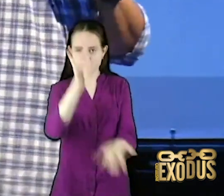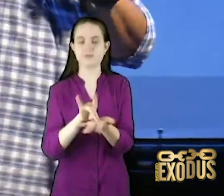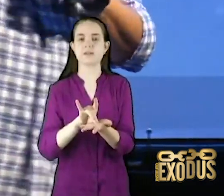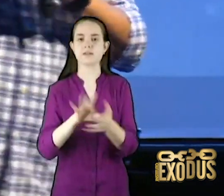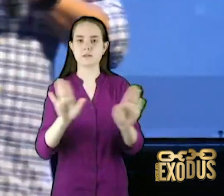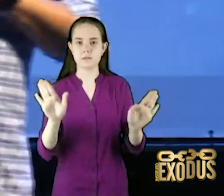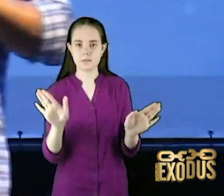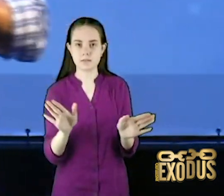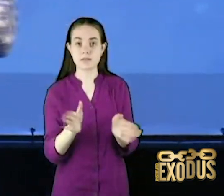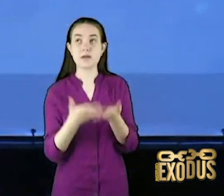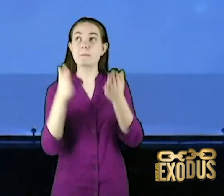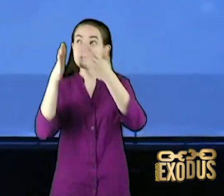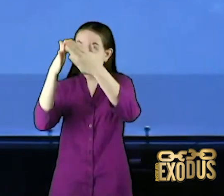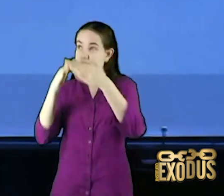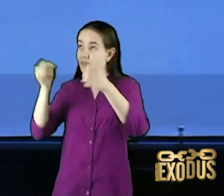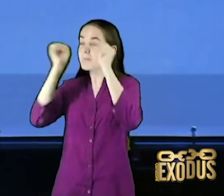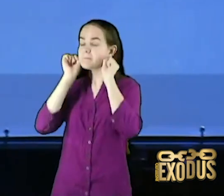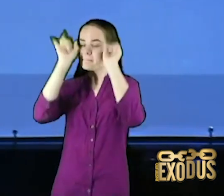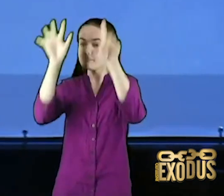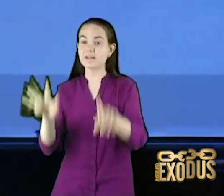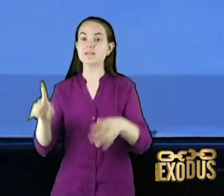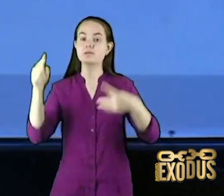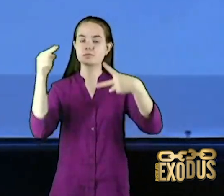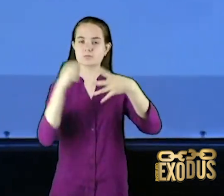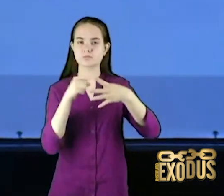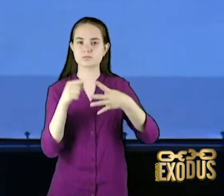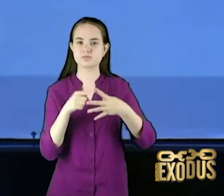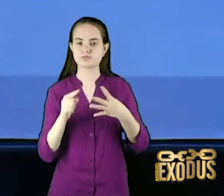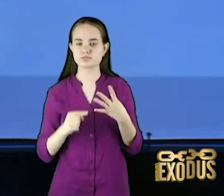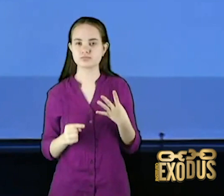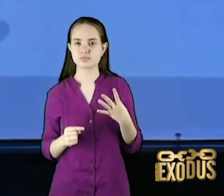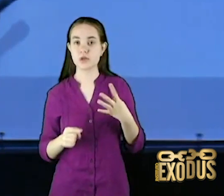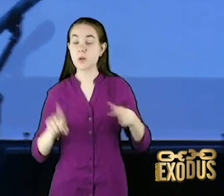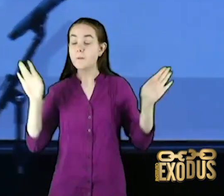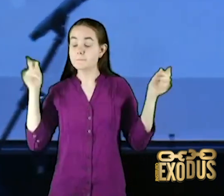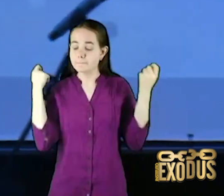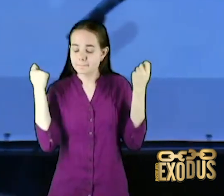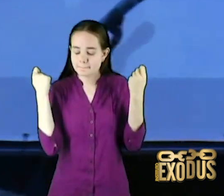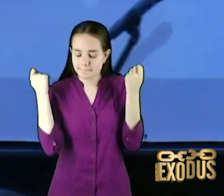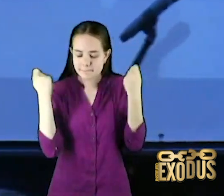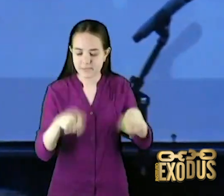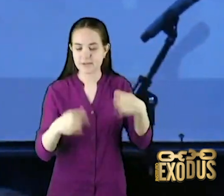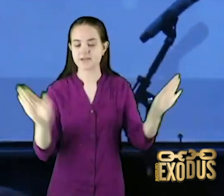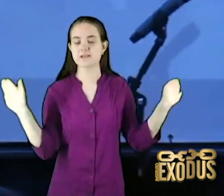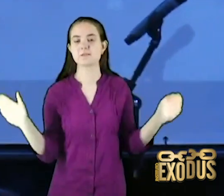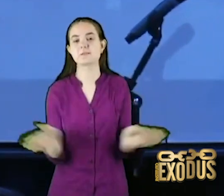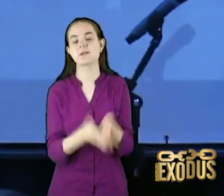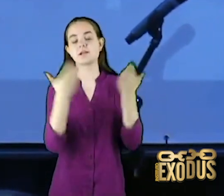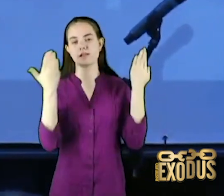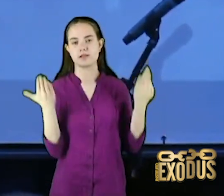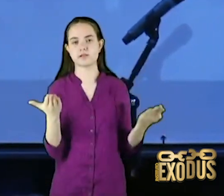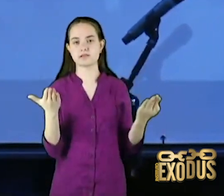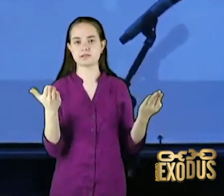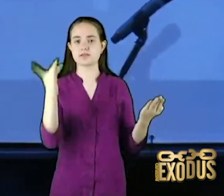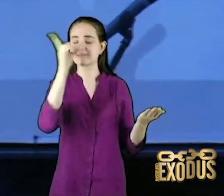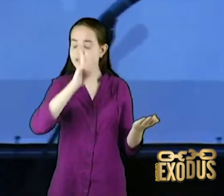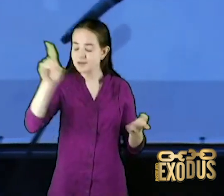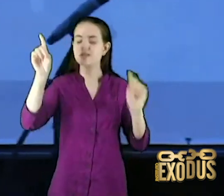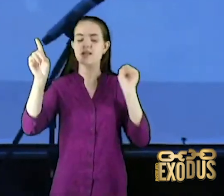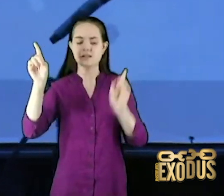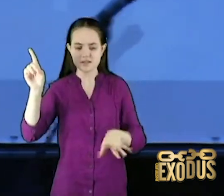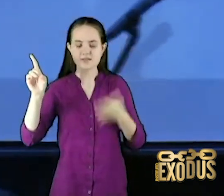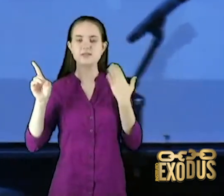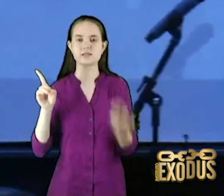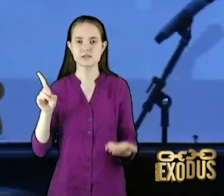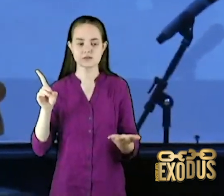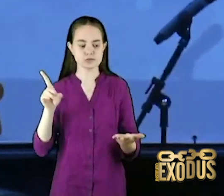qual é a bênção que você quer. Diga qual é o milagre que você precisa. Diga qual é uma... Deus, é isso que eu preciso.